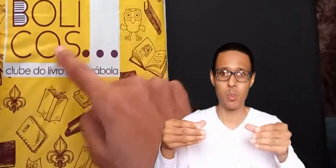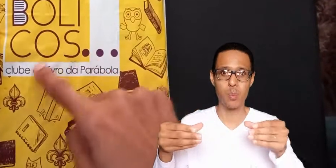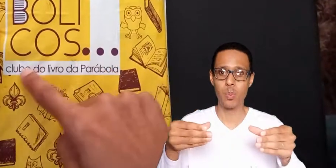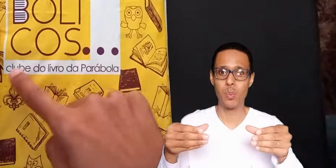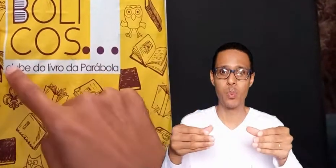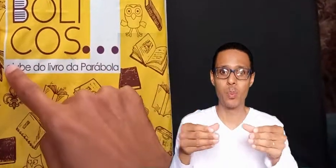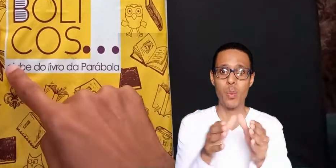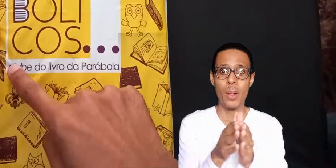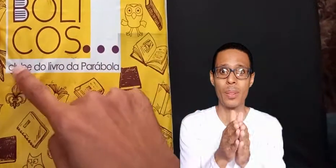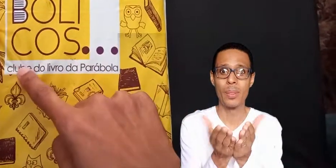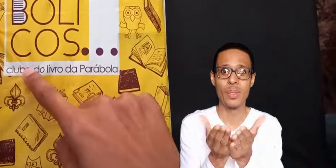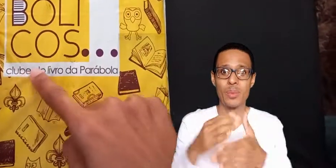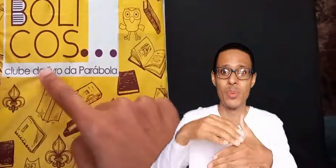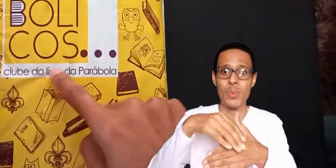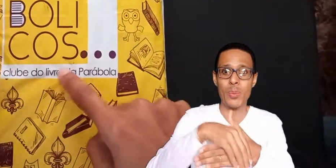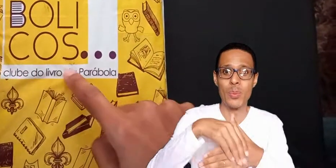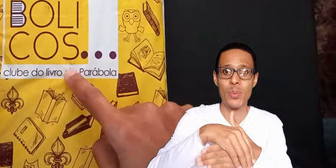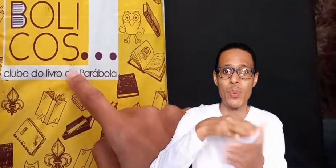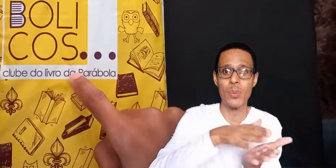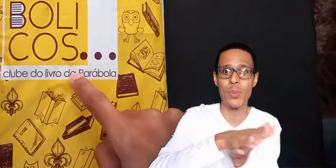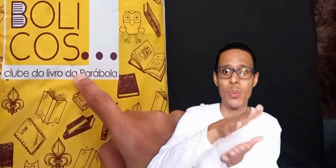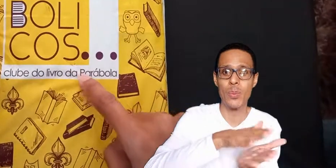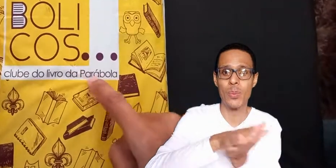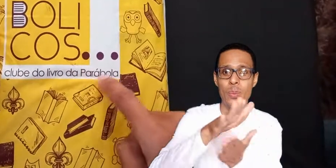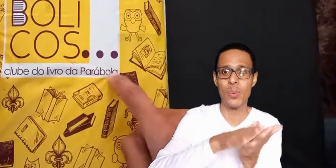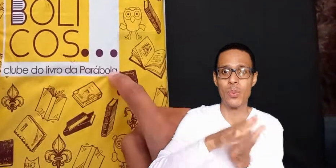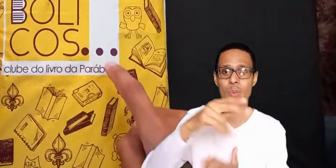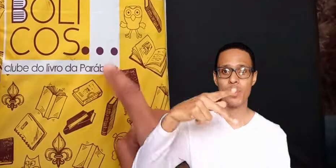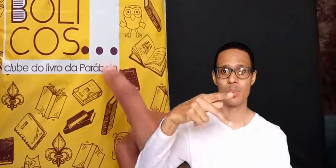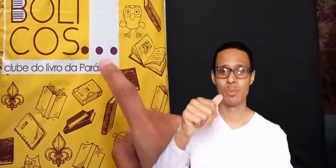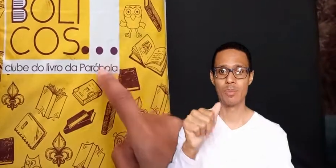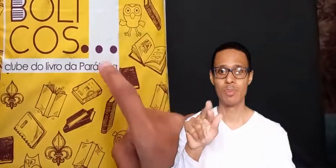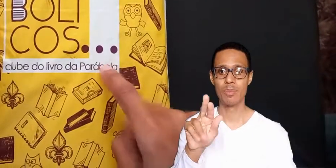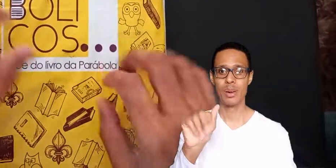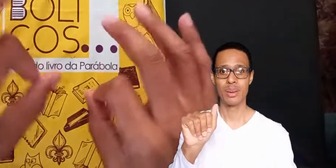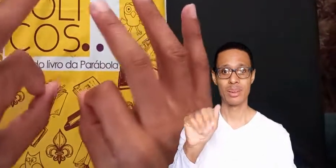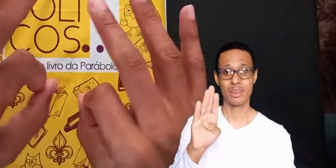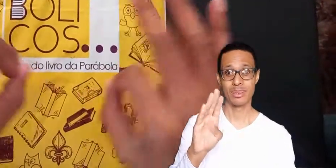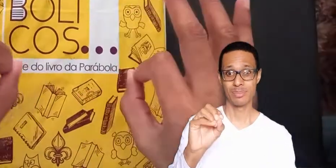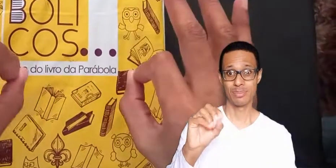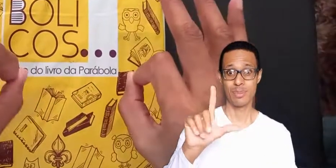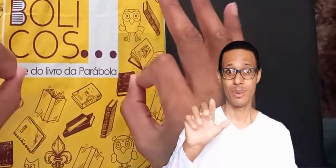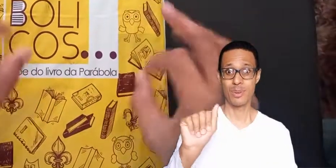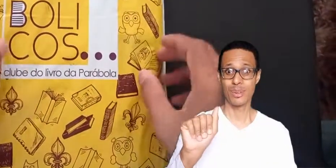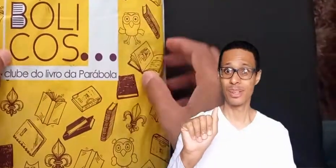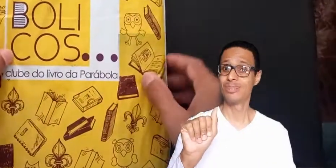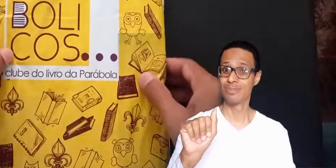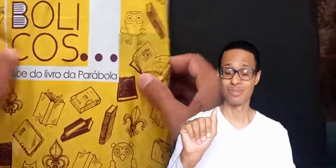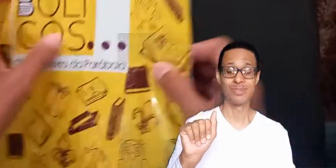Este pacote é o Parabólicos, Clube do Livro da Parábola.